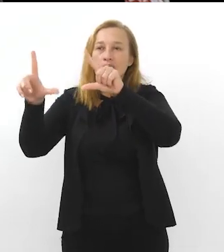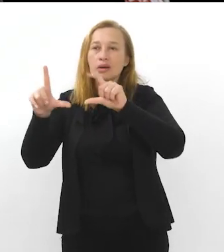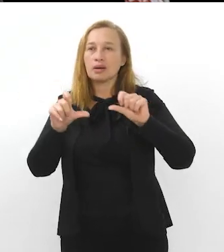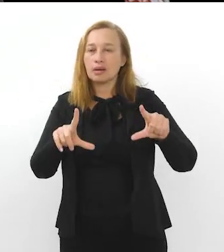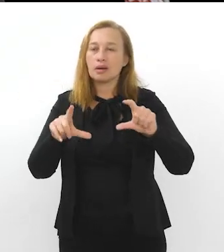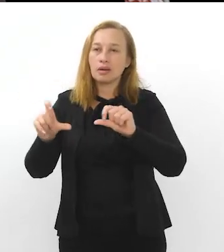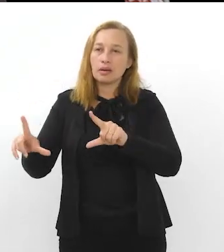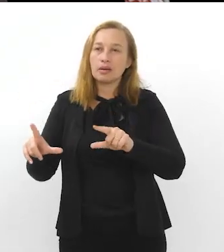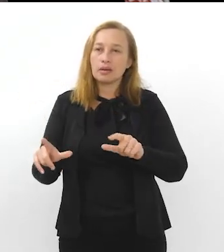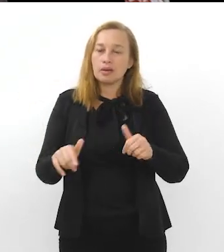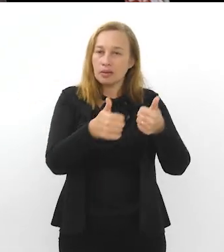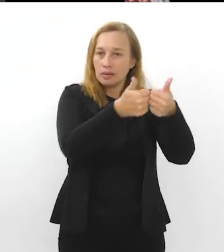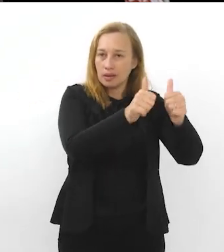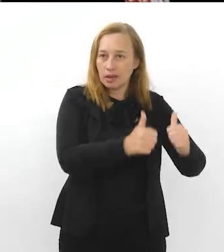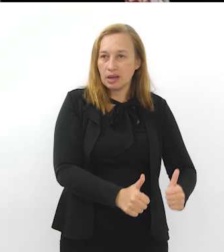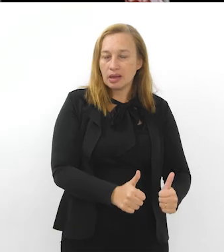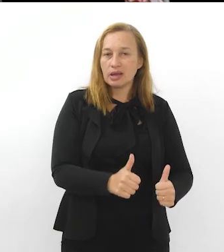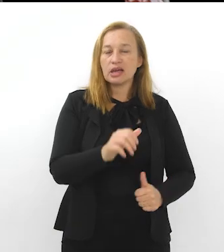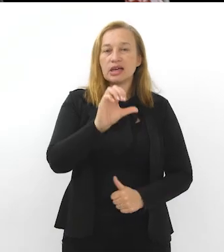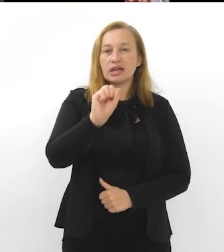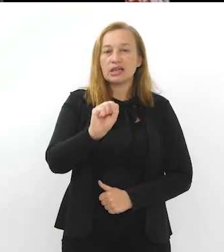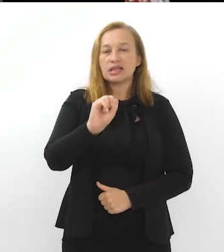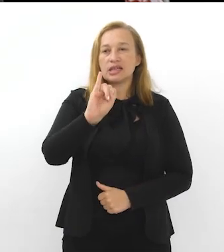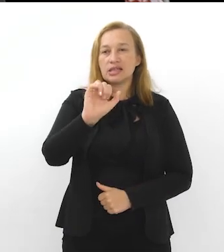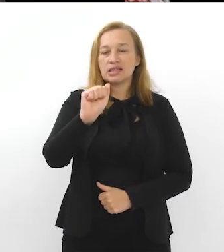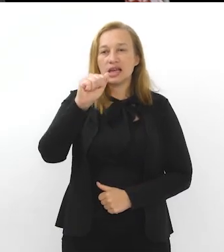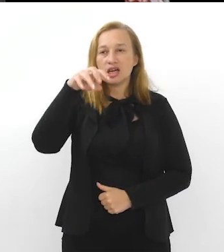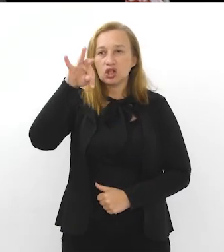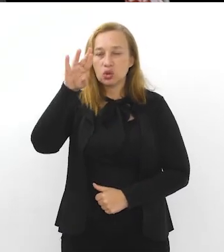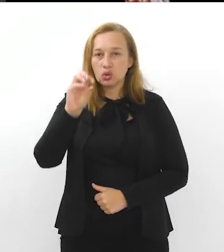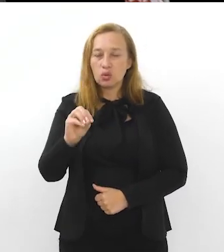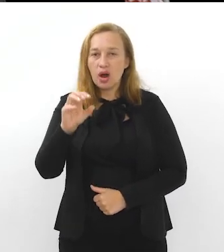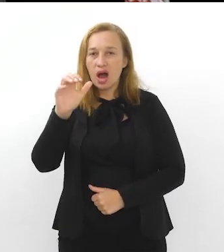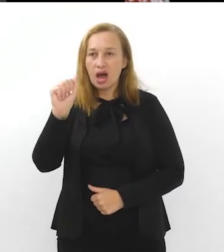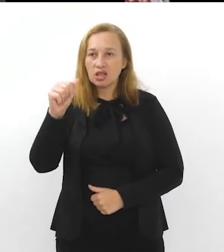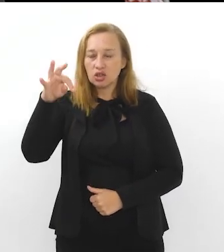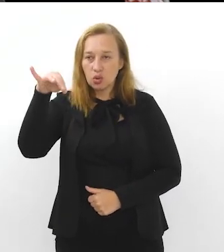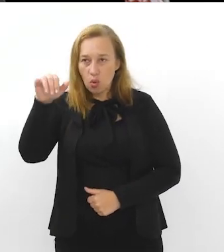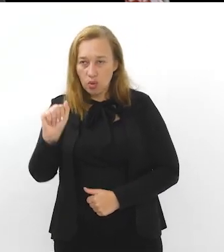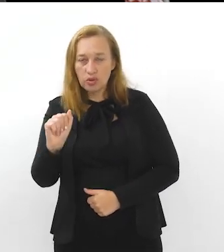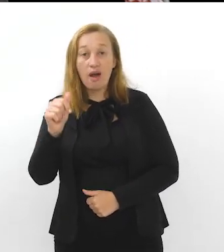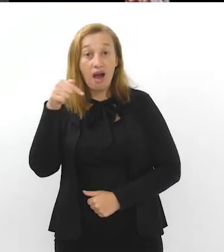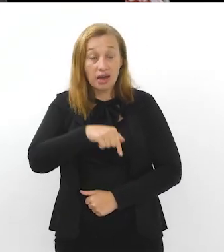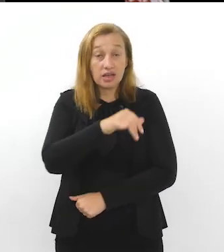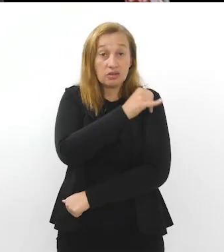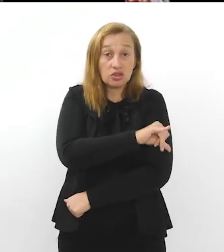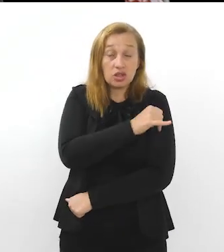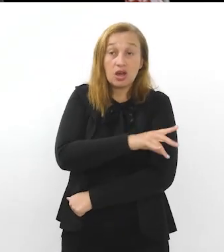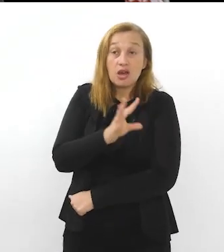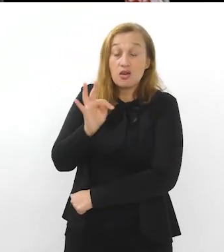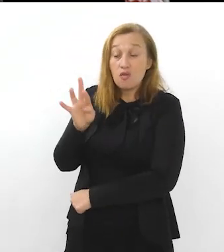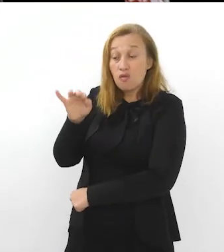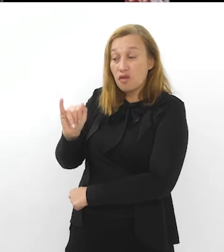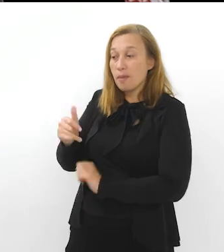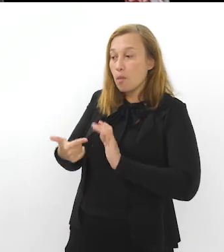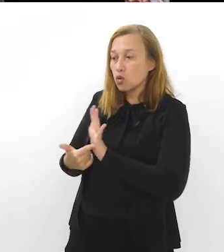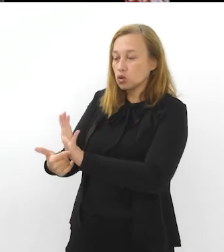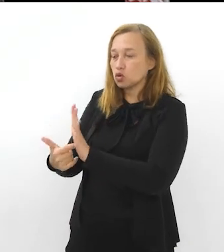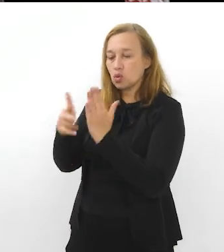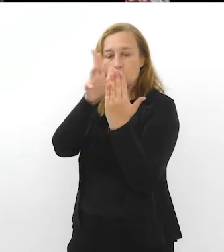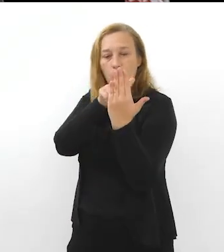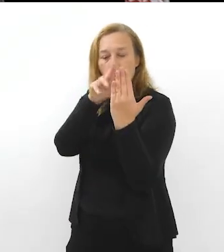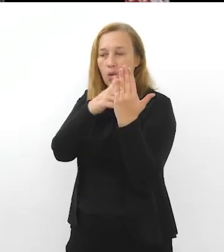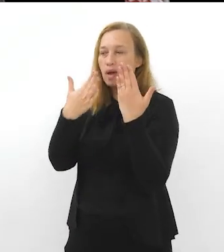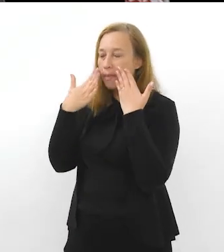de presépios no convento Santo Antônio aqui no Rio de Janeiro, né? E que o Frei acabou mostrando o seu quadro